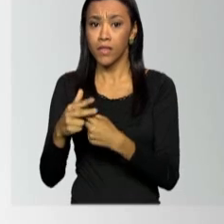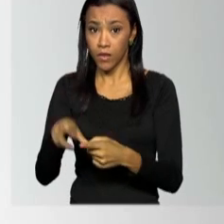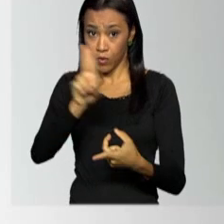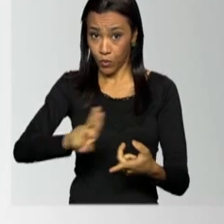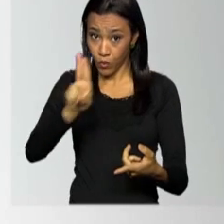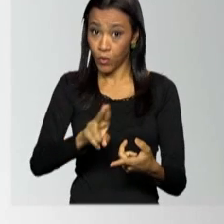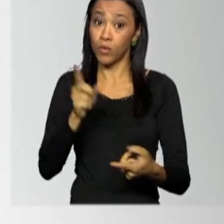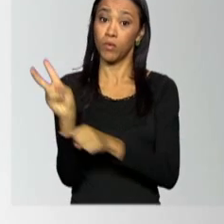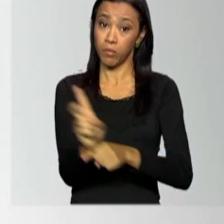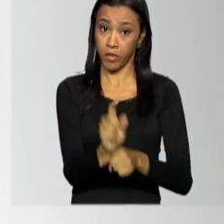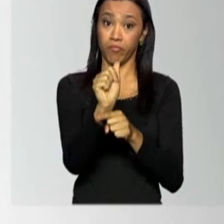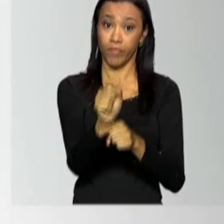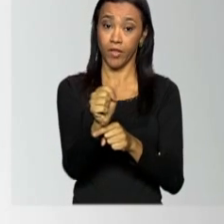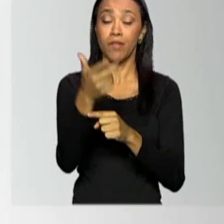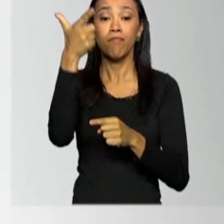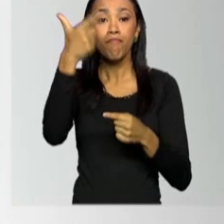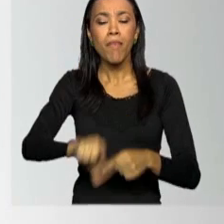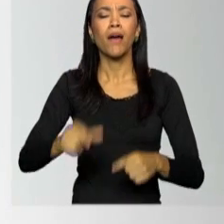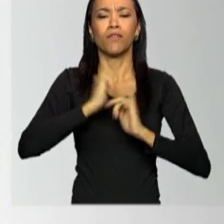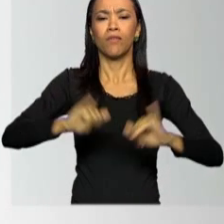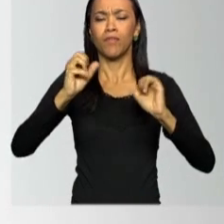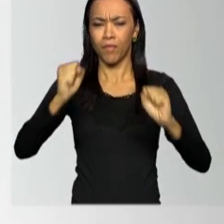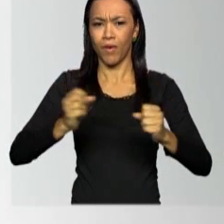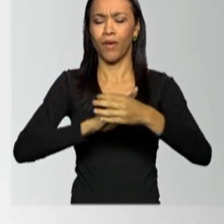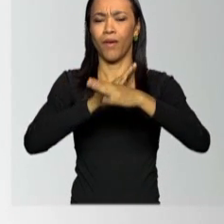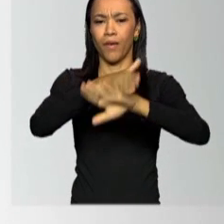do financiamento. Saiba mais em